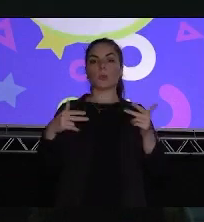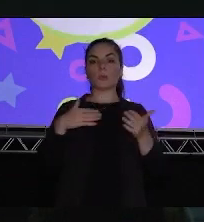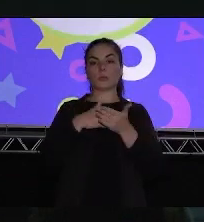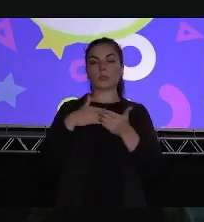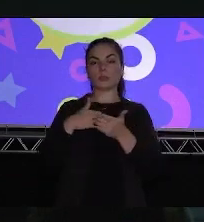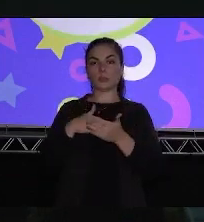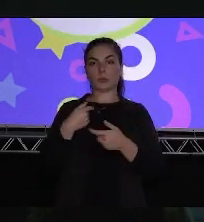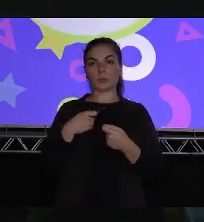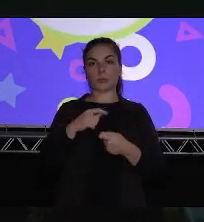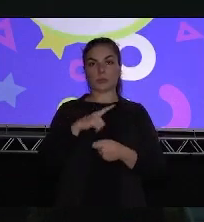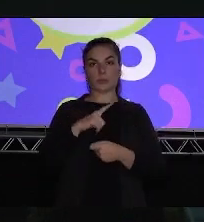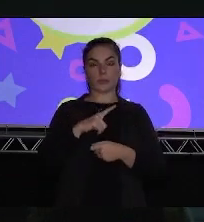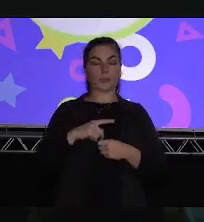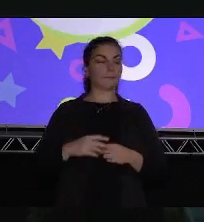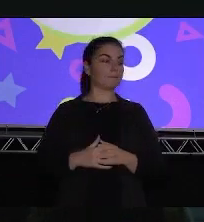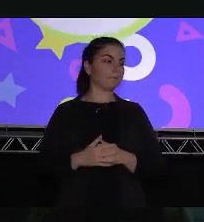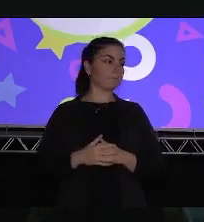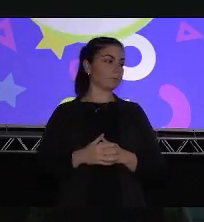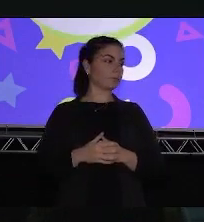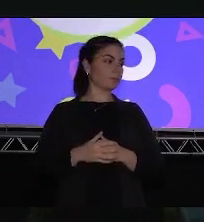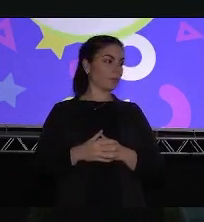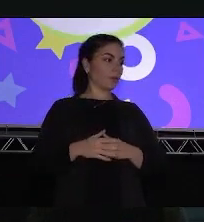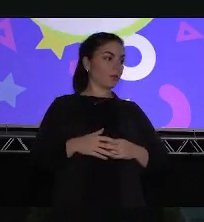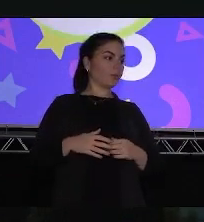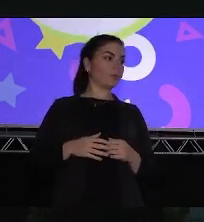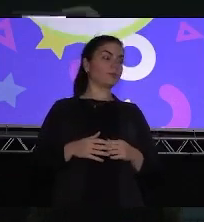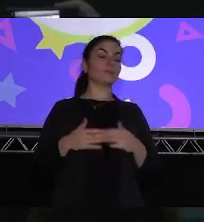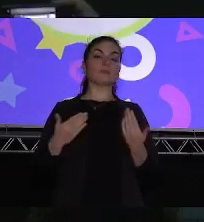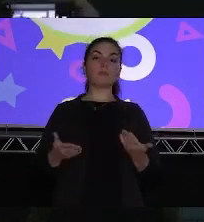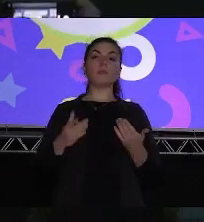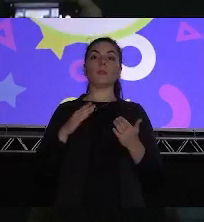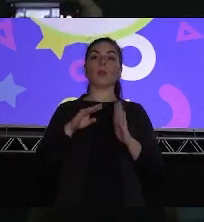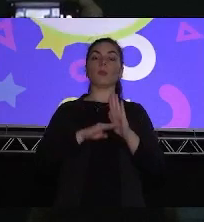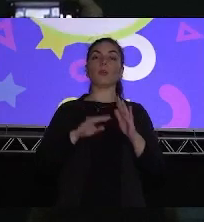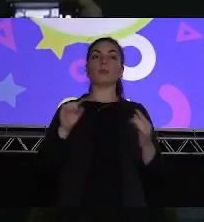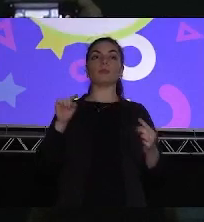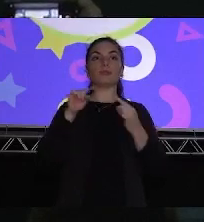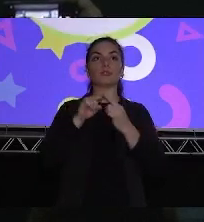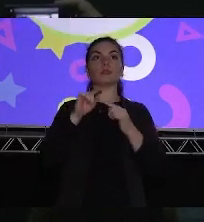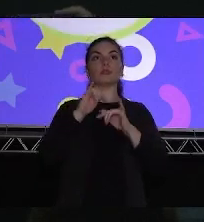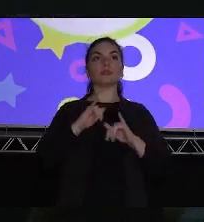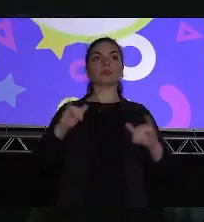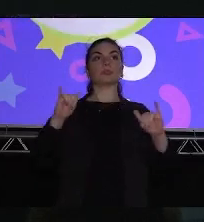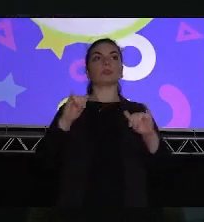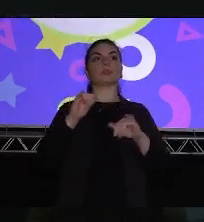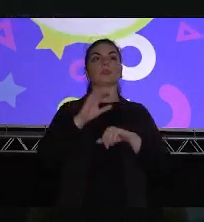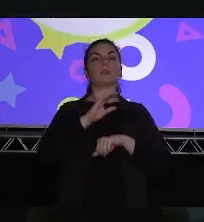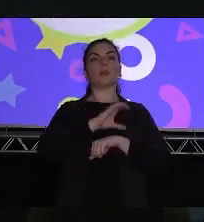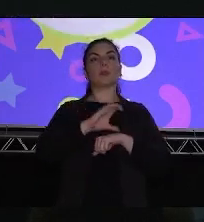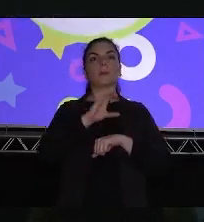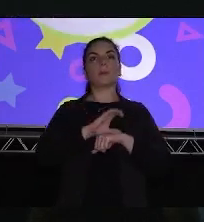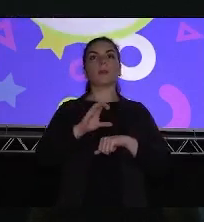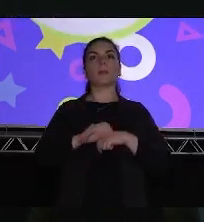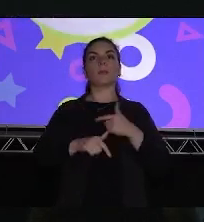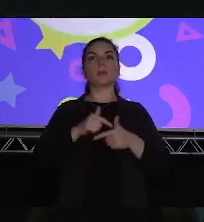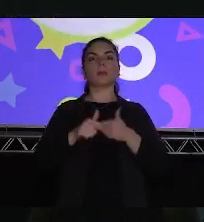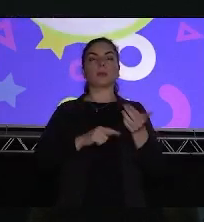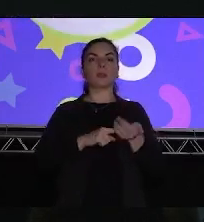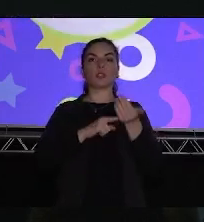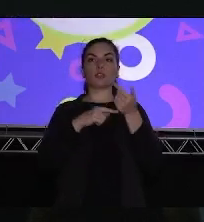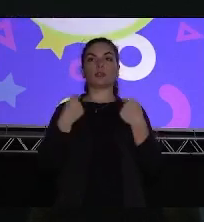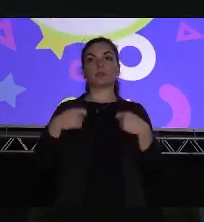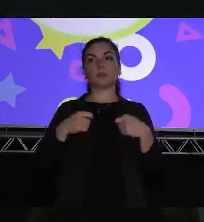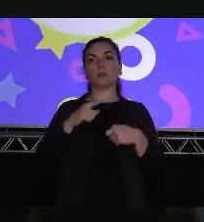que seguir? É um programa, então, direcionado para capacitar pessoas para atuar em tecnologia. Ele precisava ter